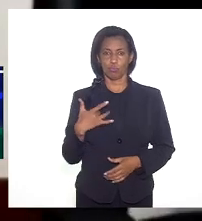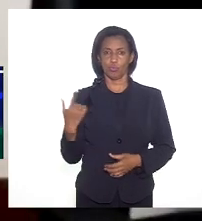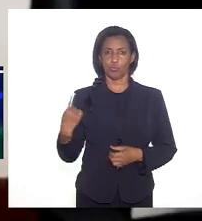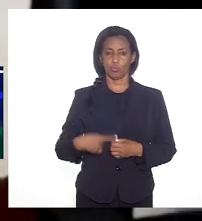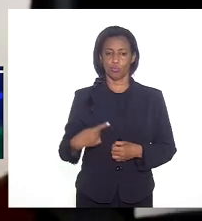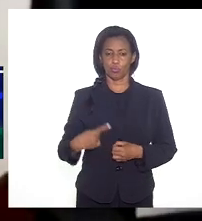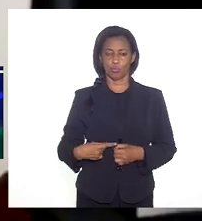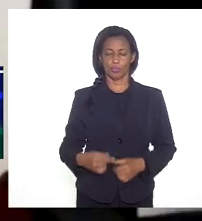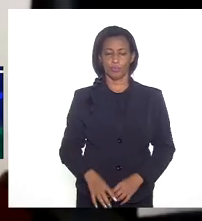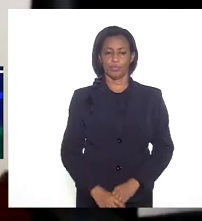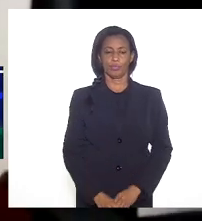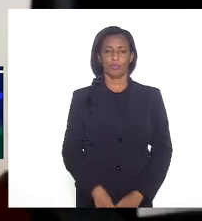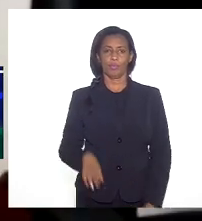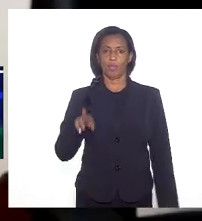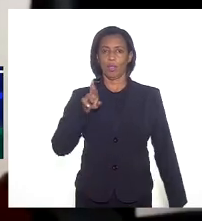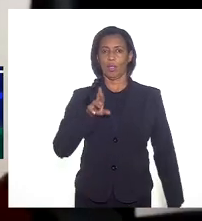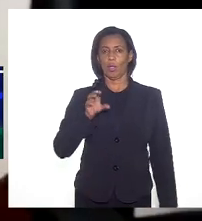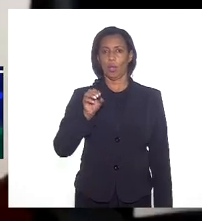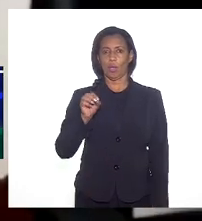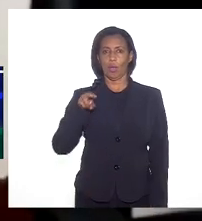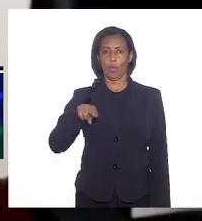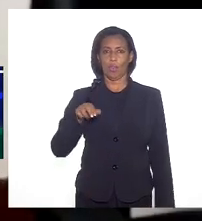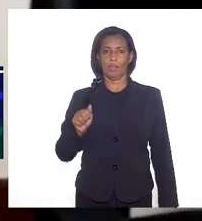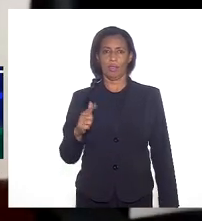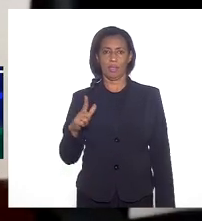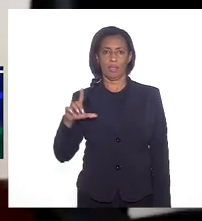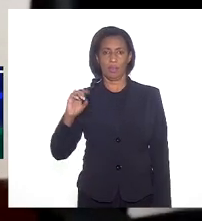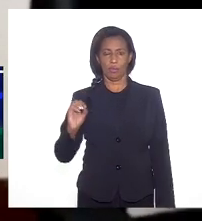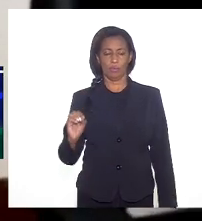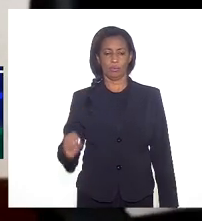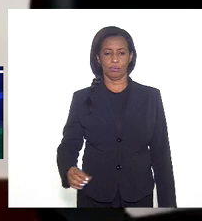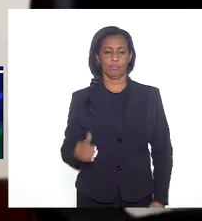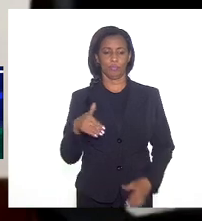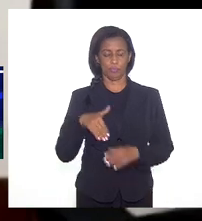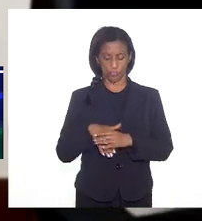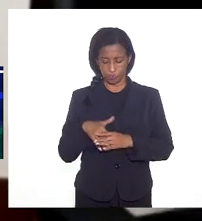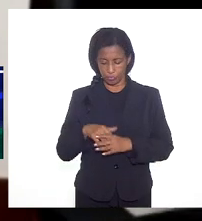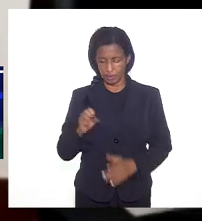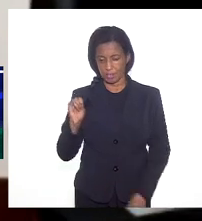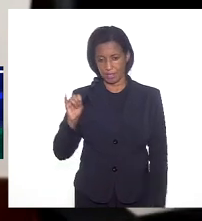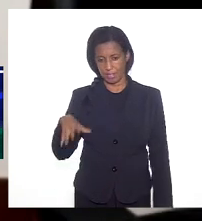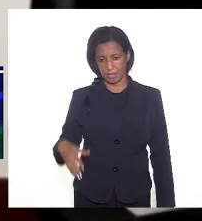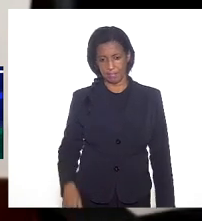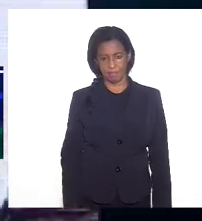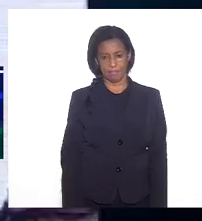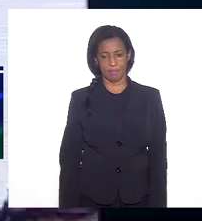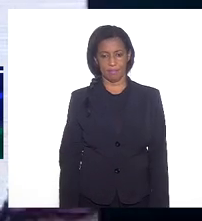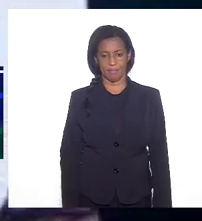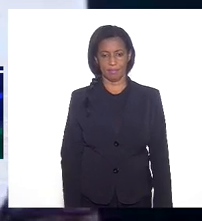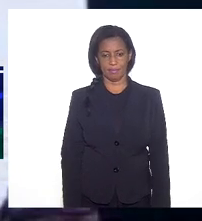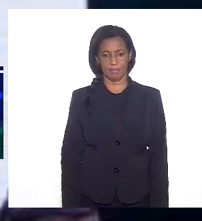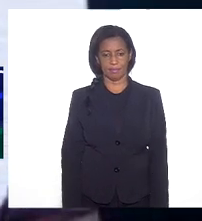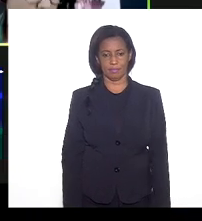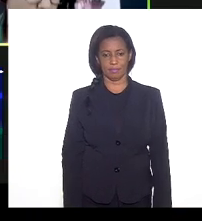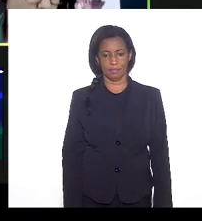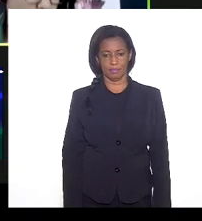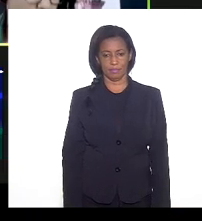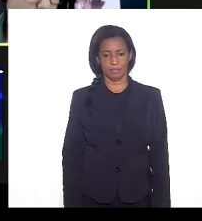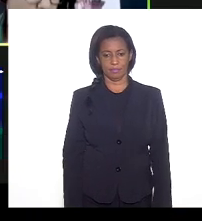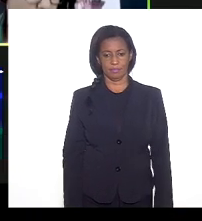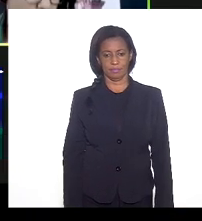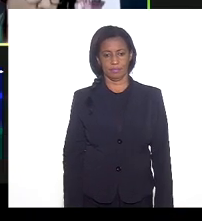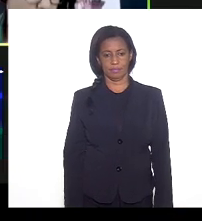Deputado Ronaldo Anquieta Ronaldo votou sim no grupo seja bem-vindo meu irmão